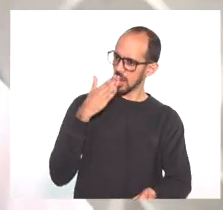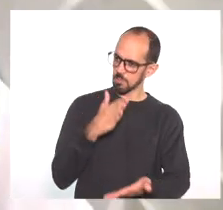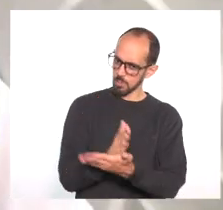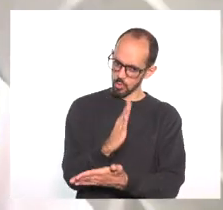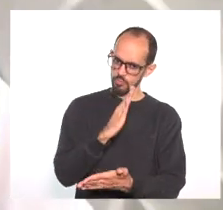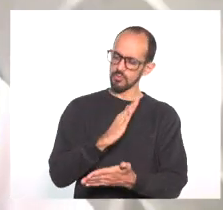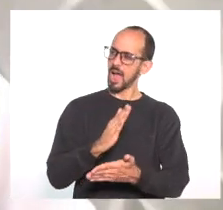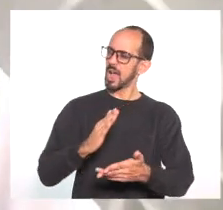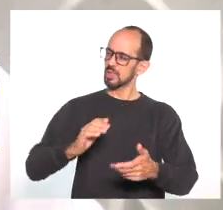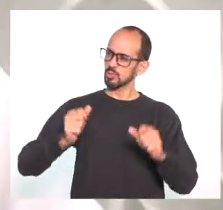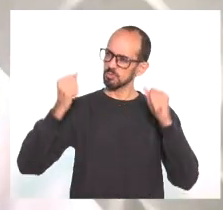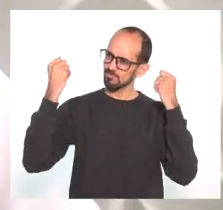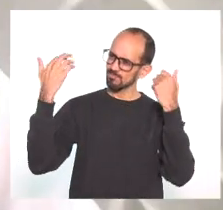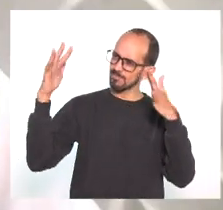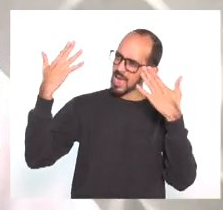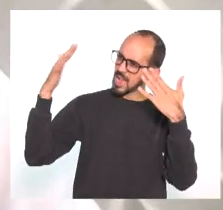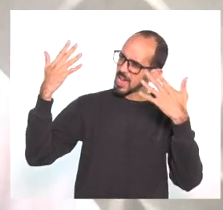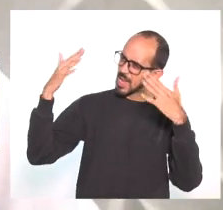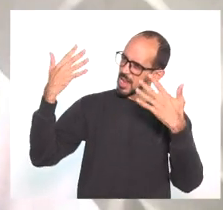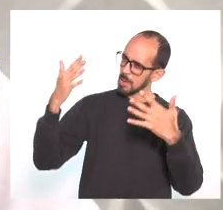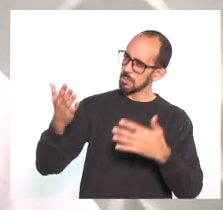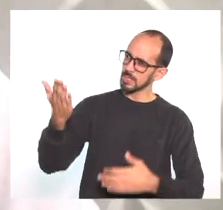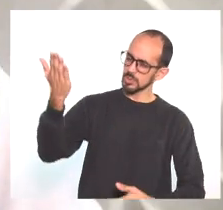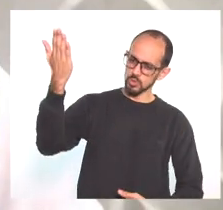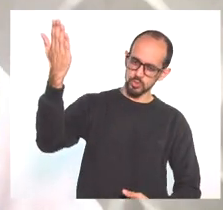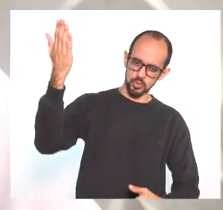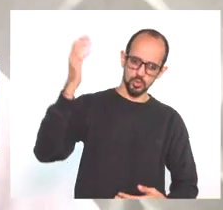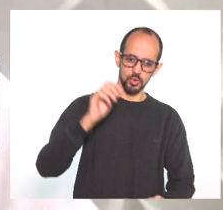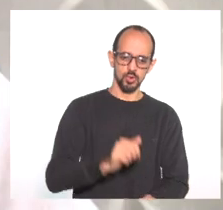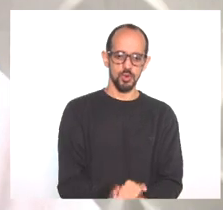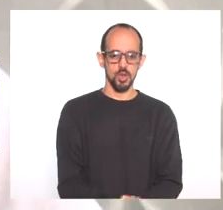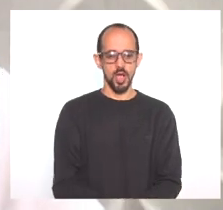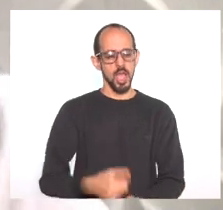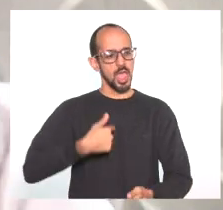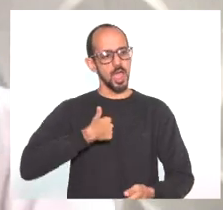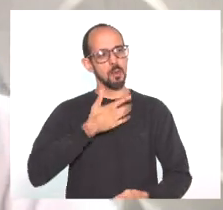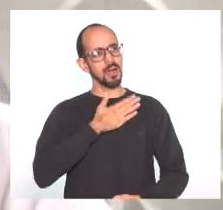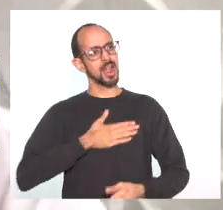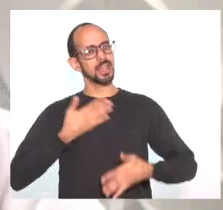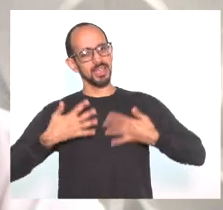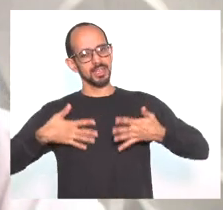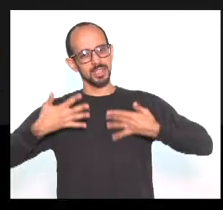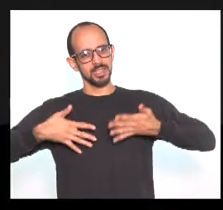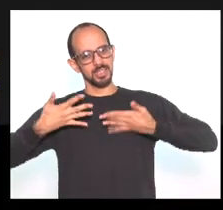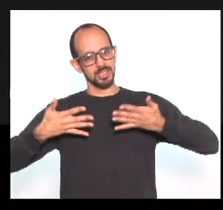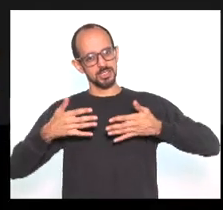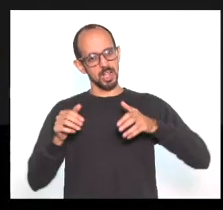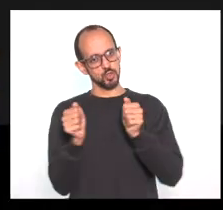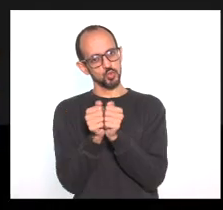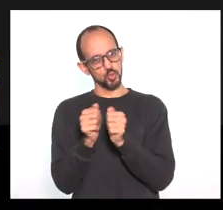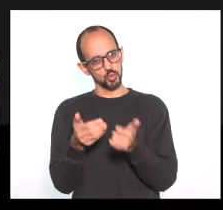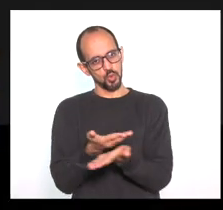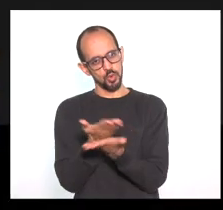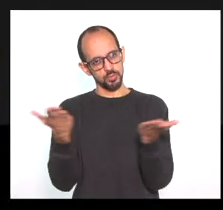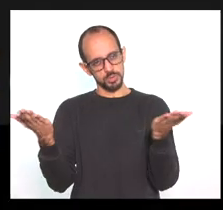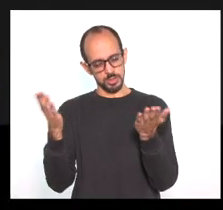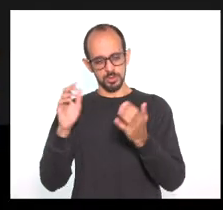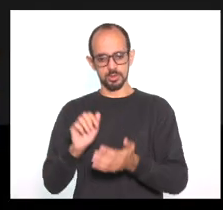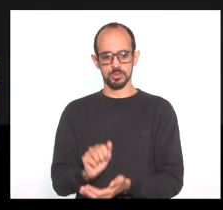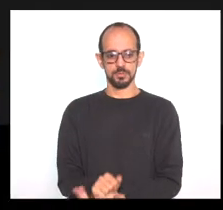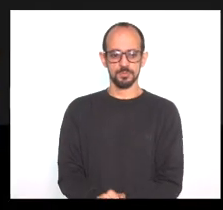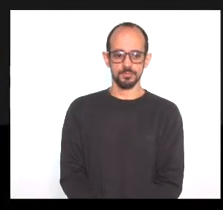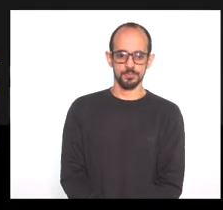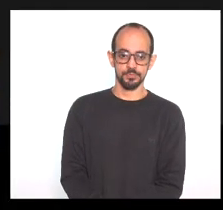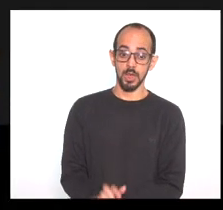de louvor. Bom dia a todas e todos. É uma alegria estar com todos. Bom, assim posto,